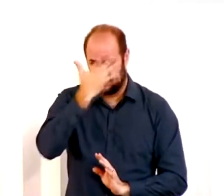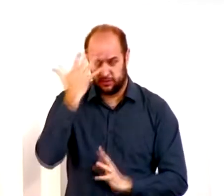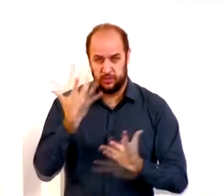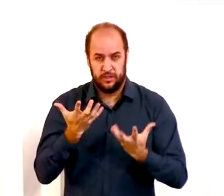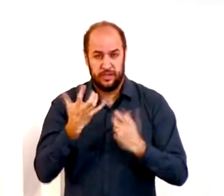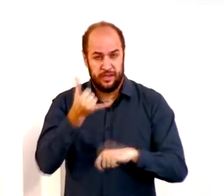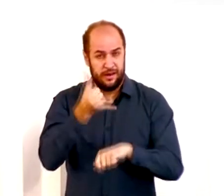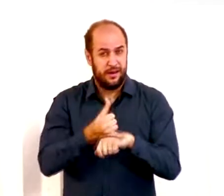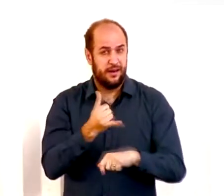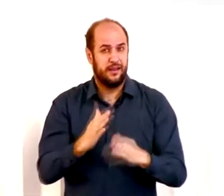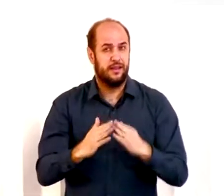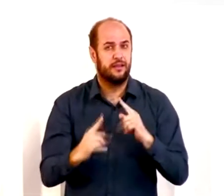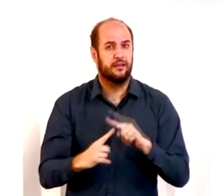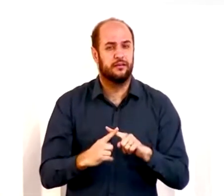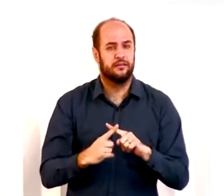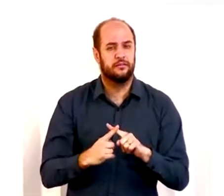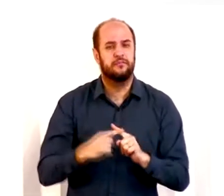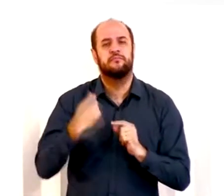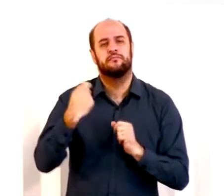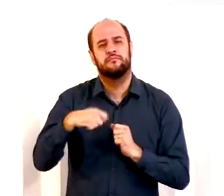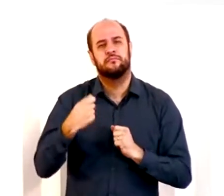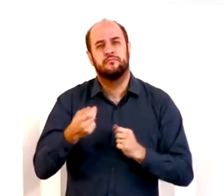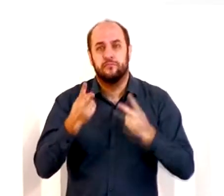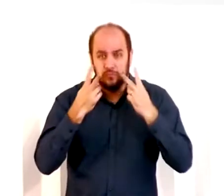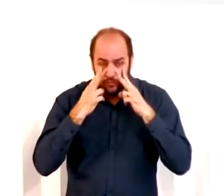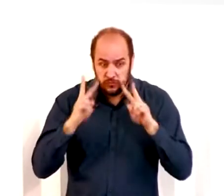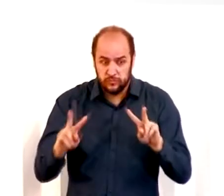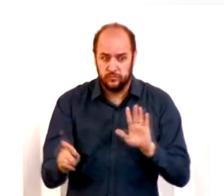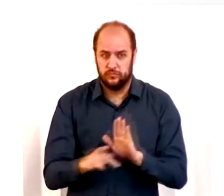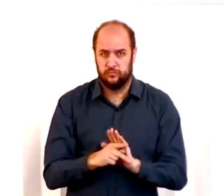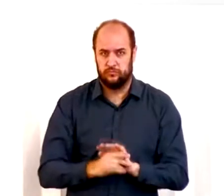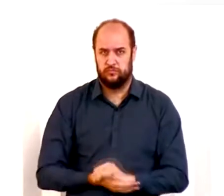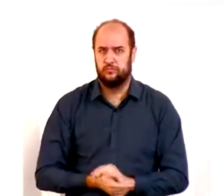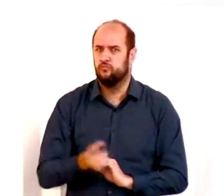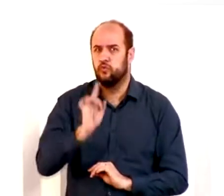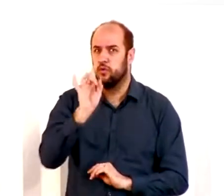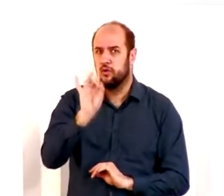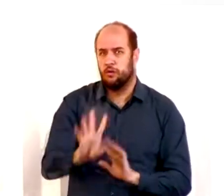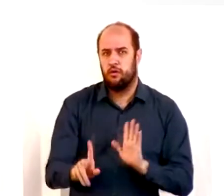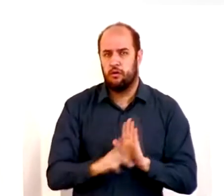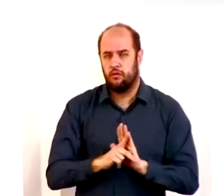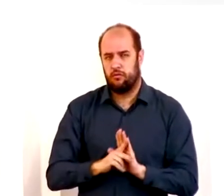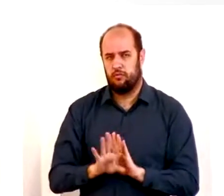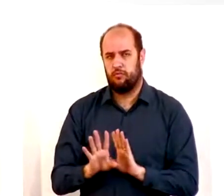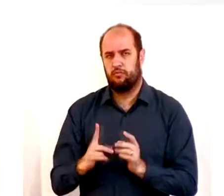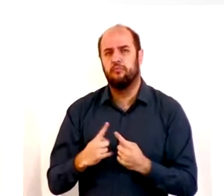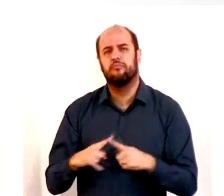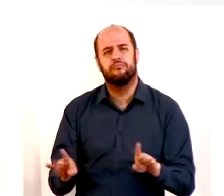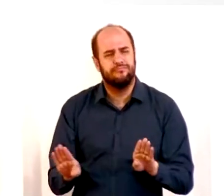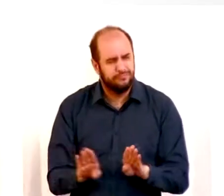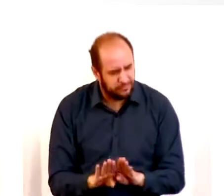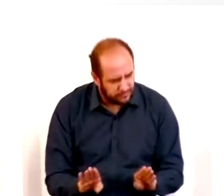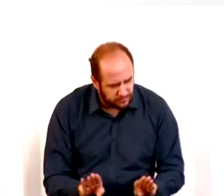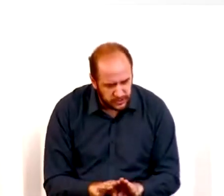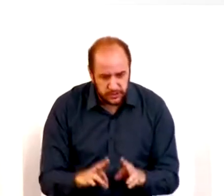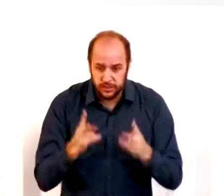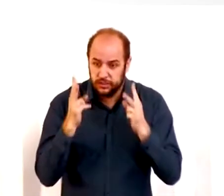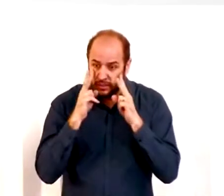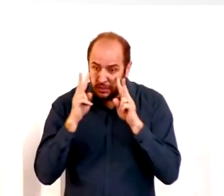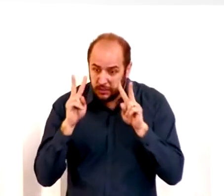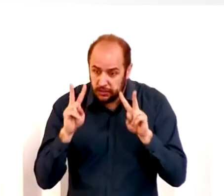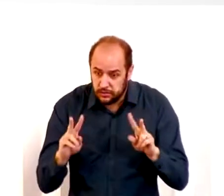na igreja, ele deve ter um testemunho pessoal. Mas não só testemunho pessoal, ele deve ter também o testemunho